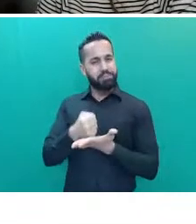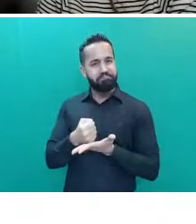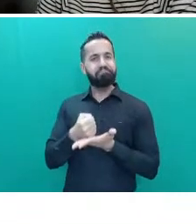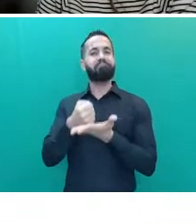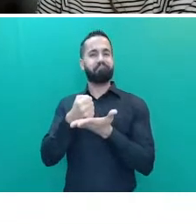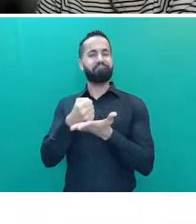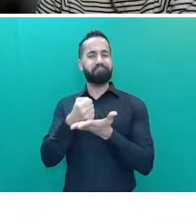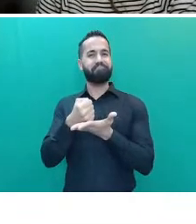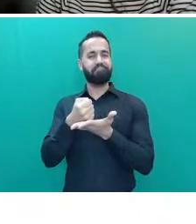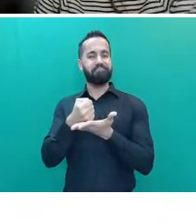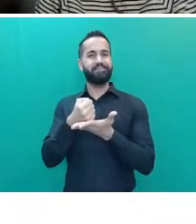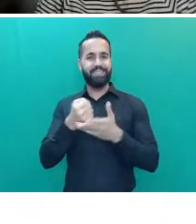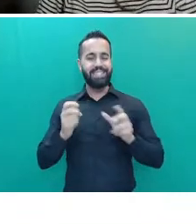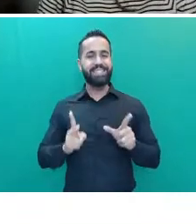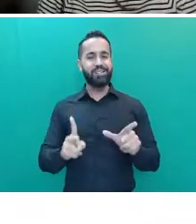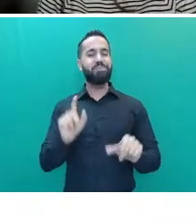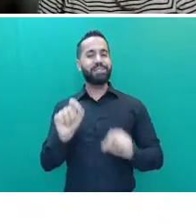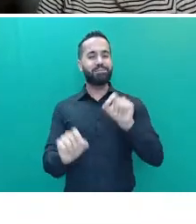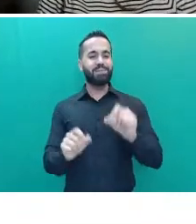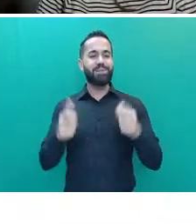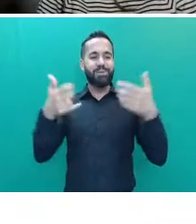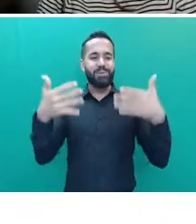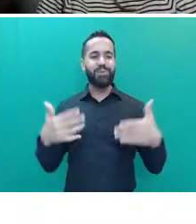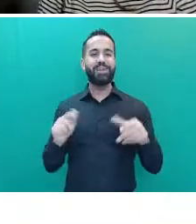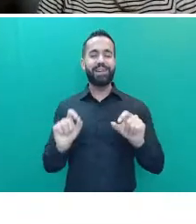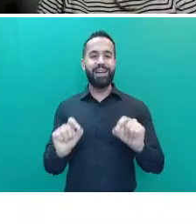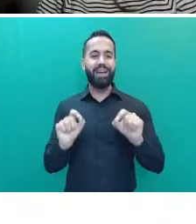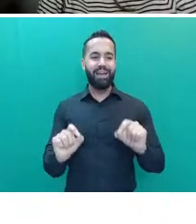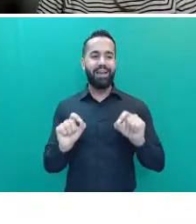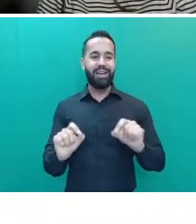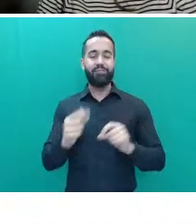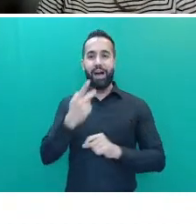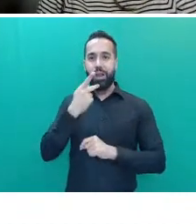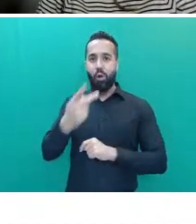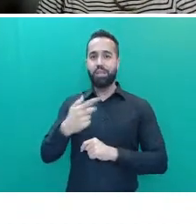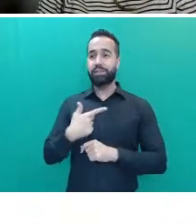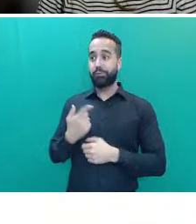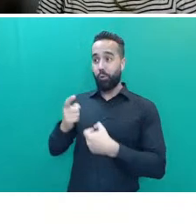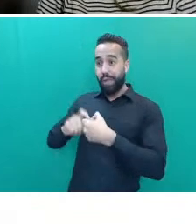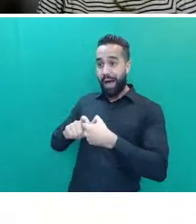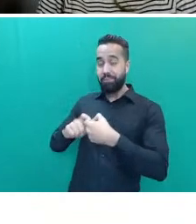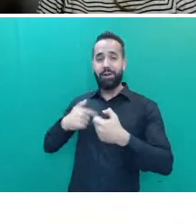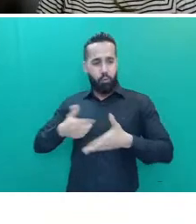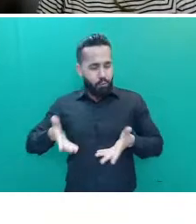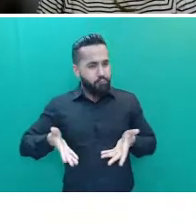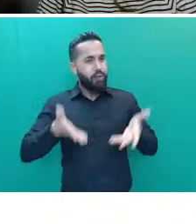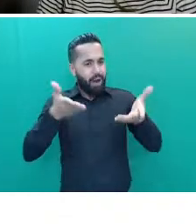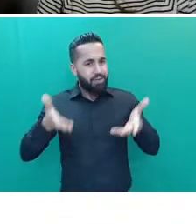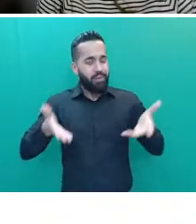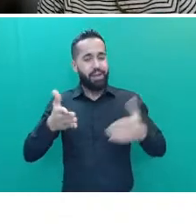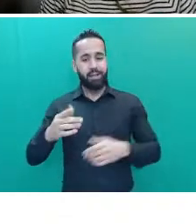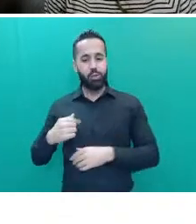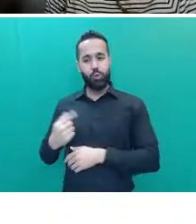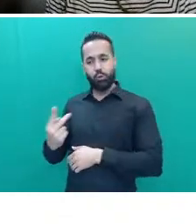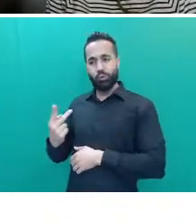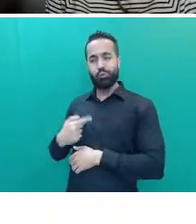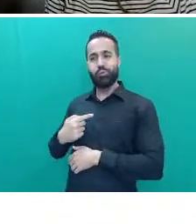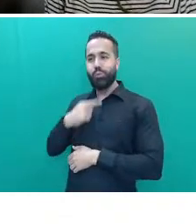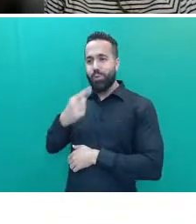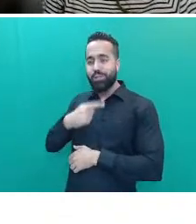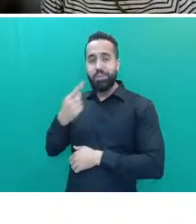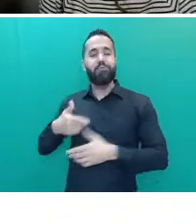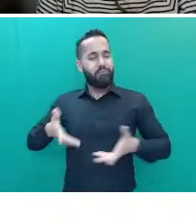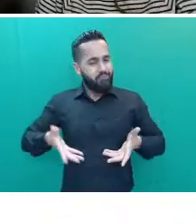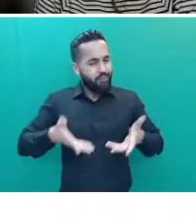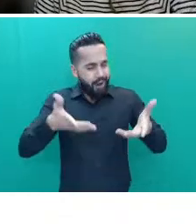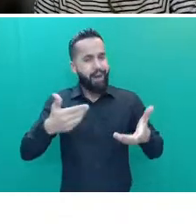eles sempre falam que eu tenho para onde voltar, mas falam, vai embora, minha filha, vai para onde a gente não pode ir. Então, eu agradeço muito aos meus